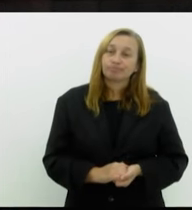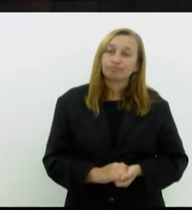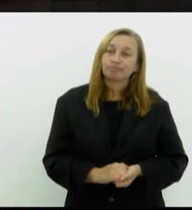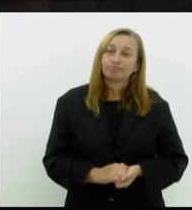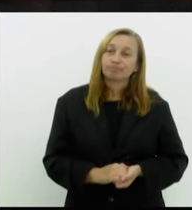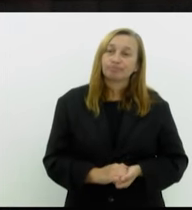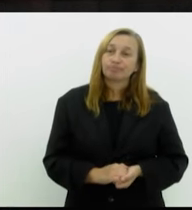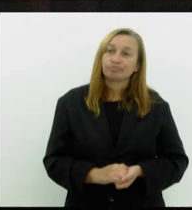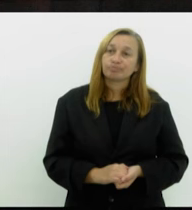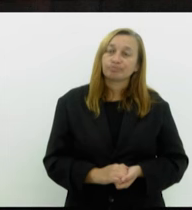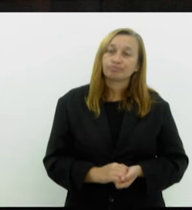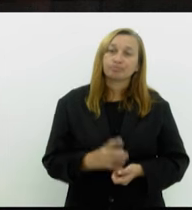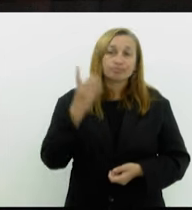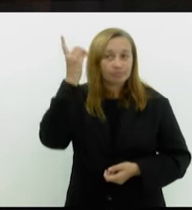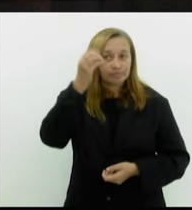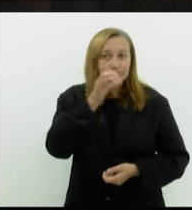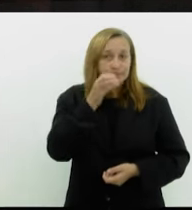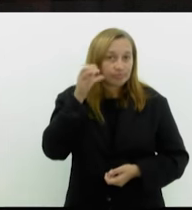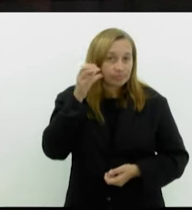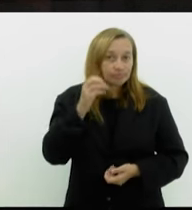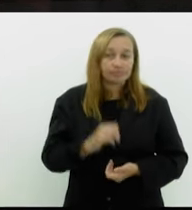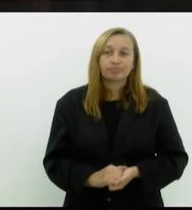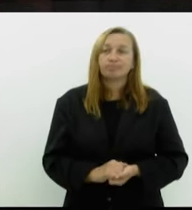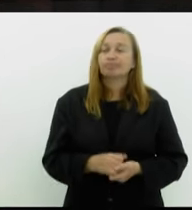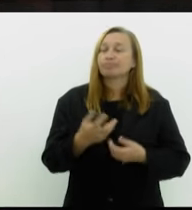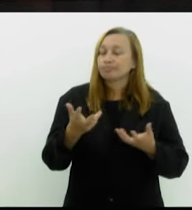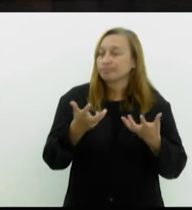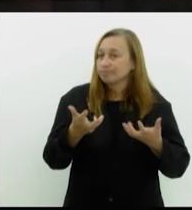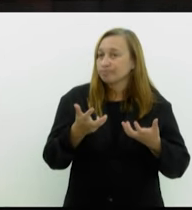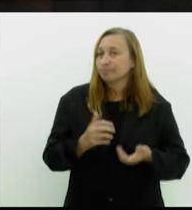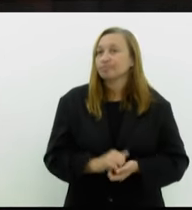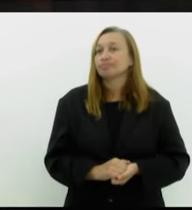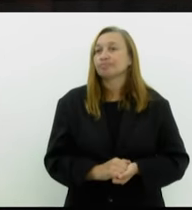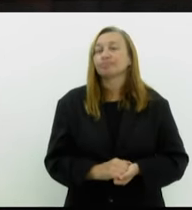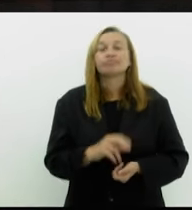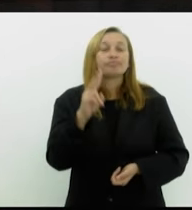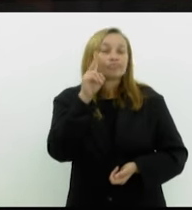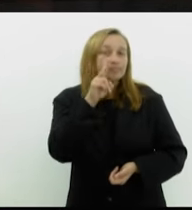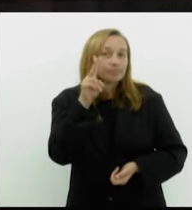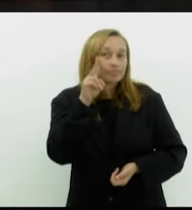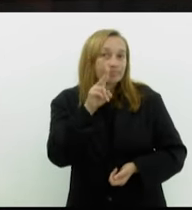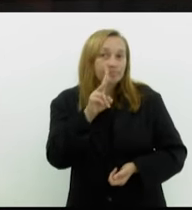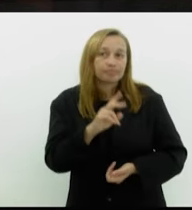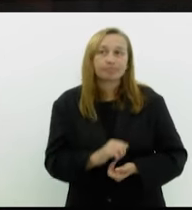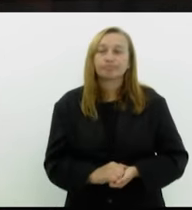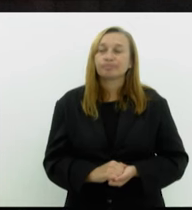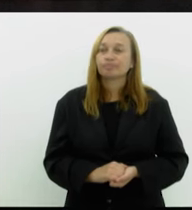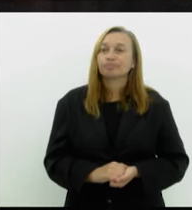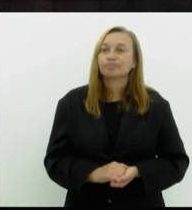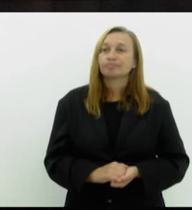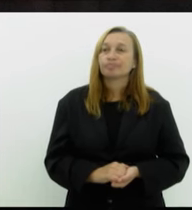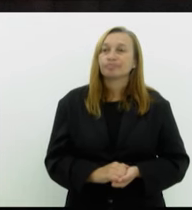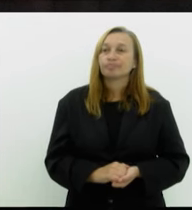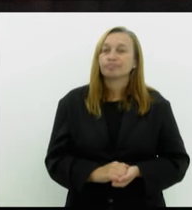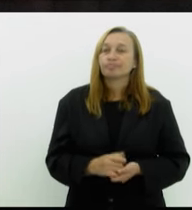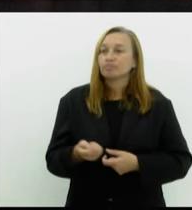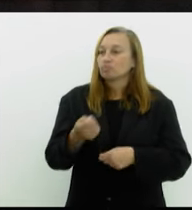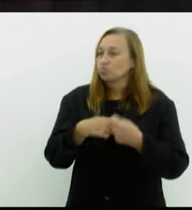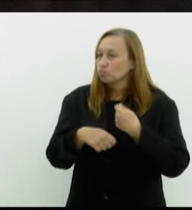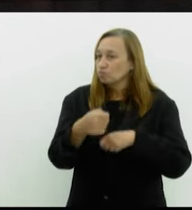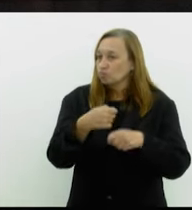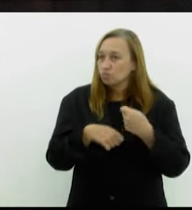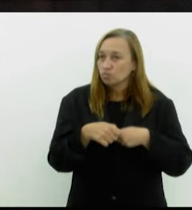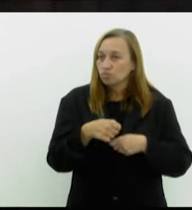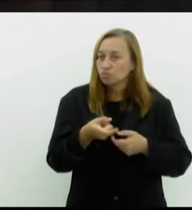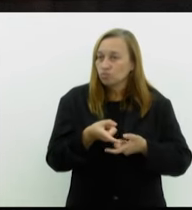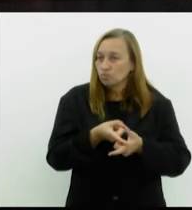Aliás, deputada Célia, eu queria lembrar que nessas negociações sobre